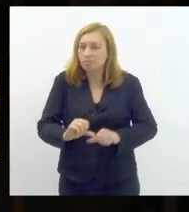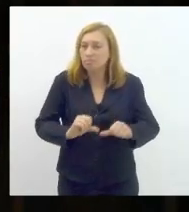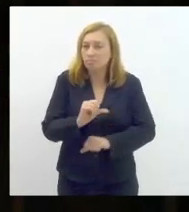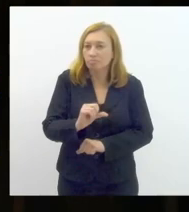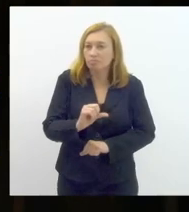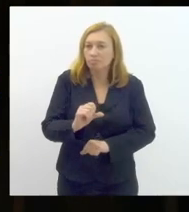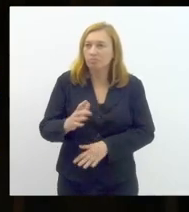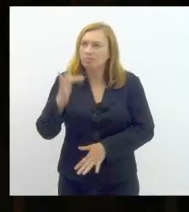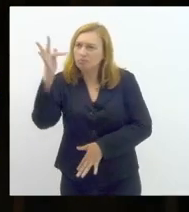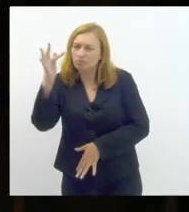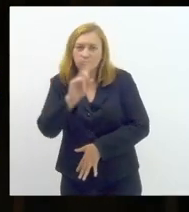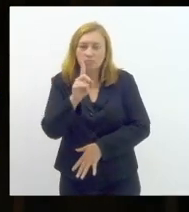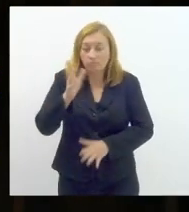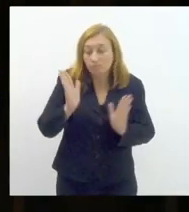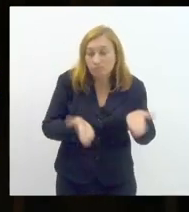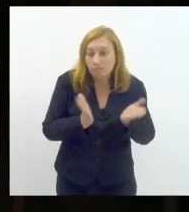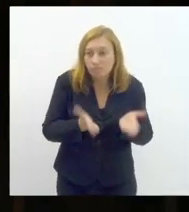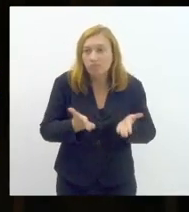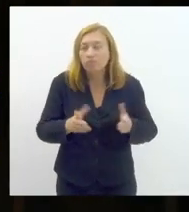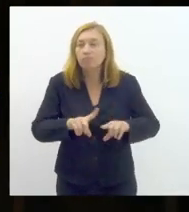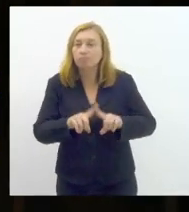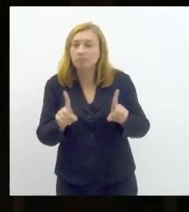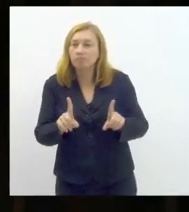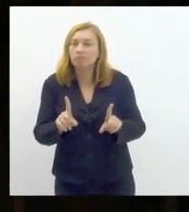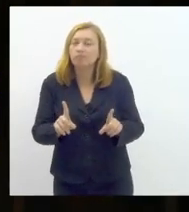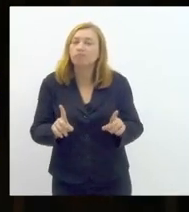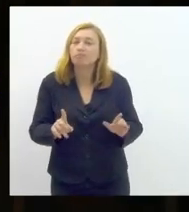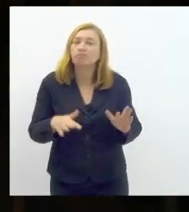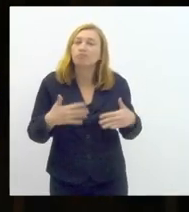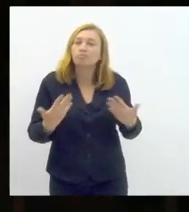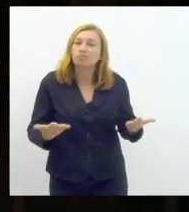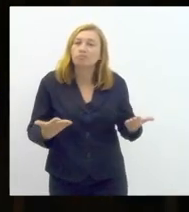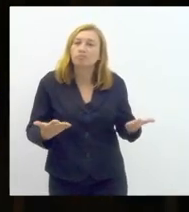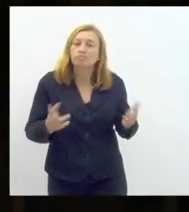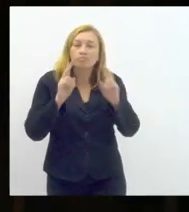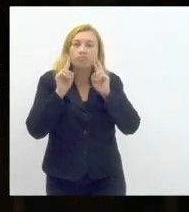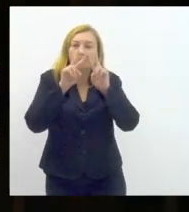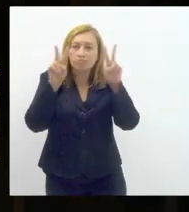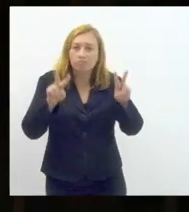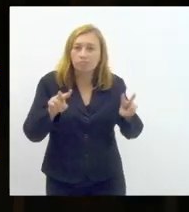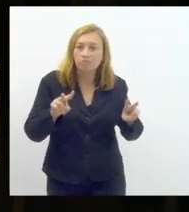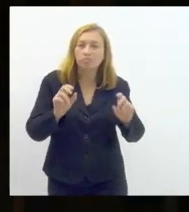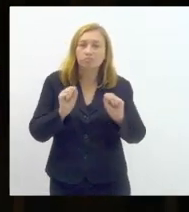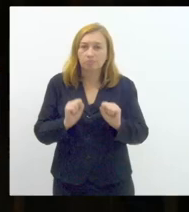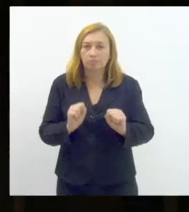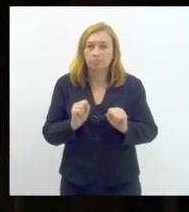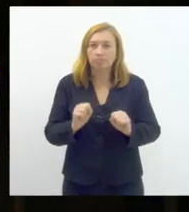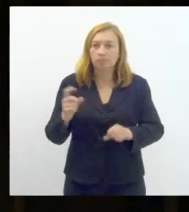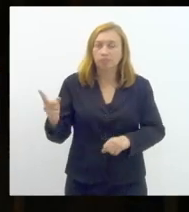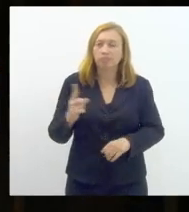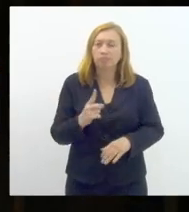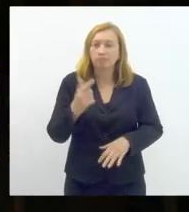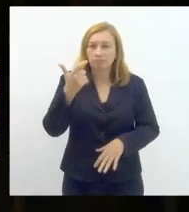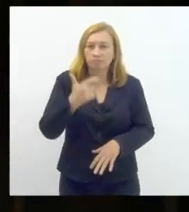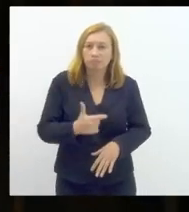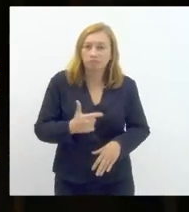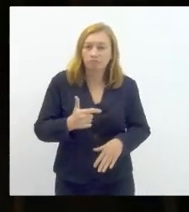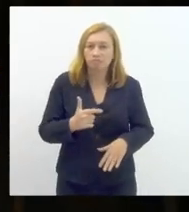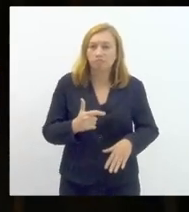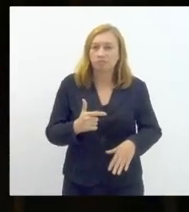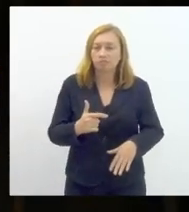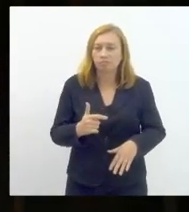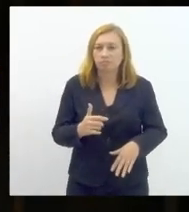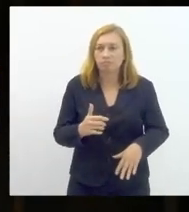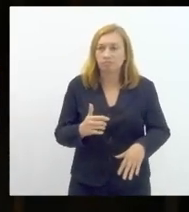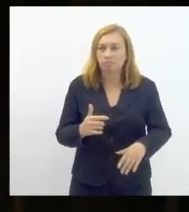não está no futuro, a mudança está agora. Então, a gente tem que ter essa visão de que a gente pode vir a ser tal coisa, a